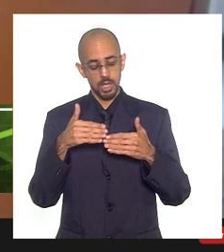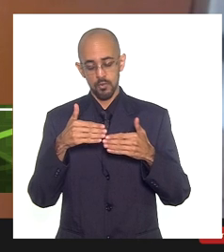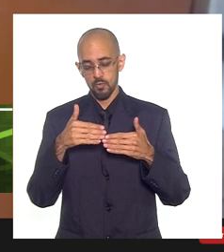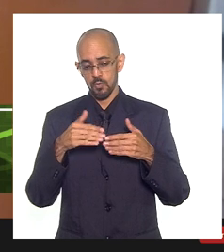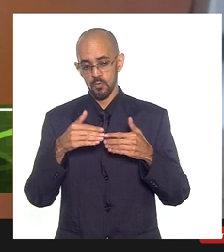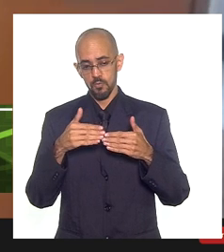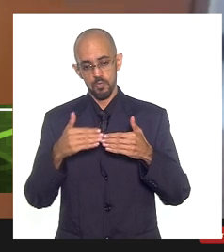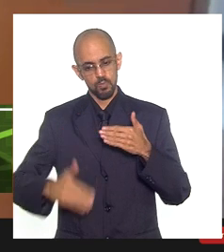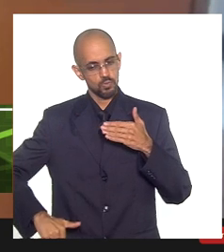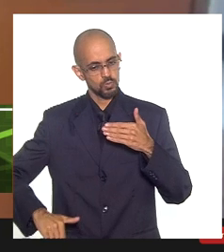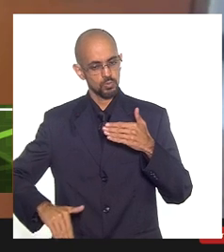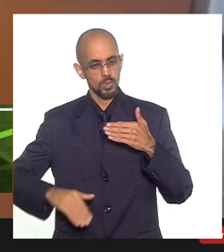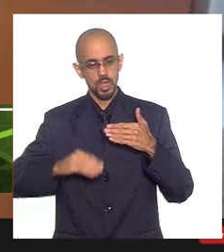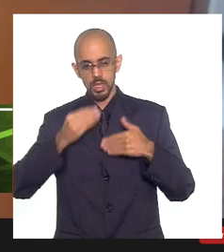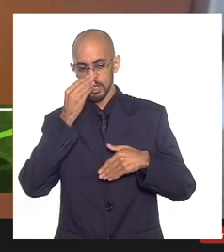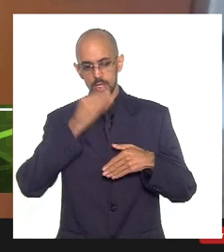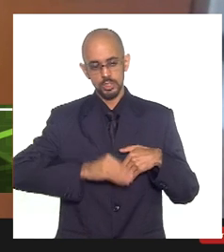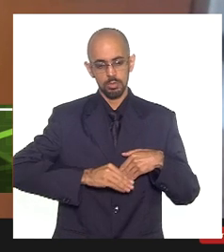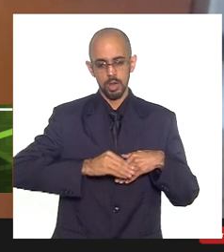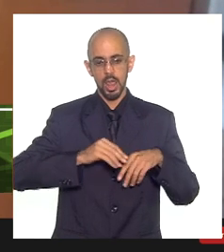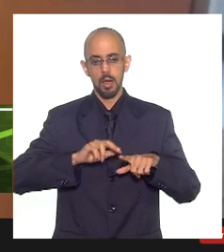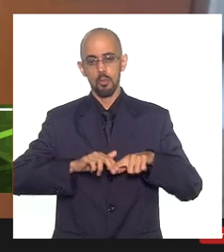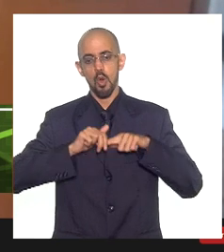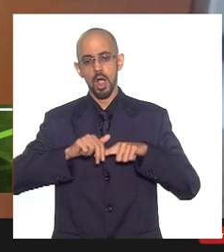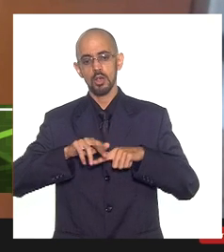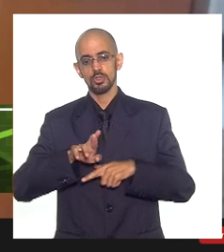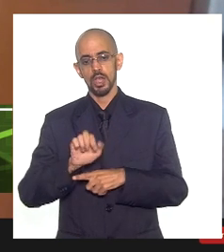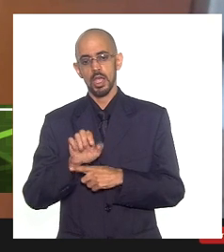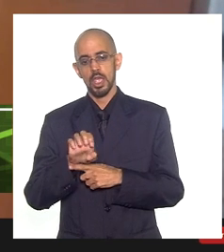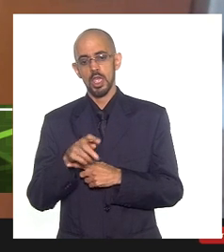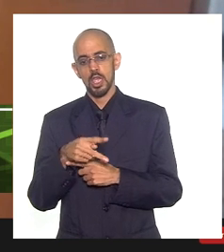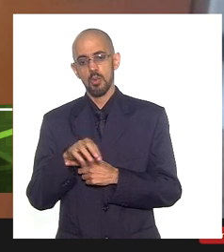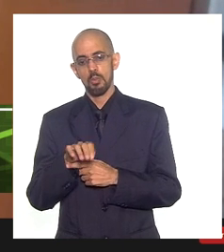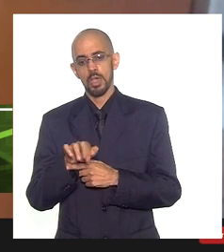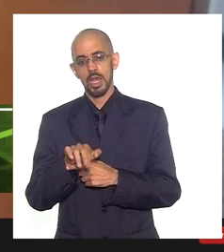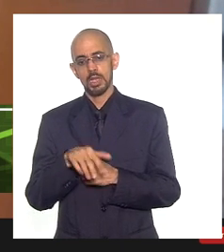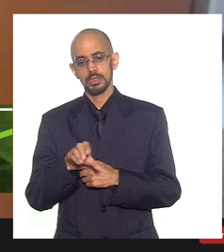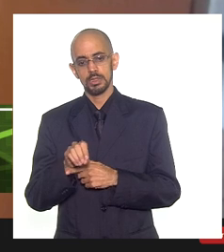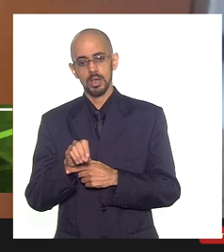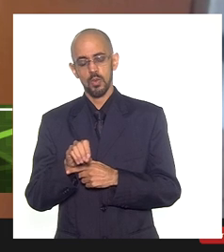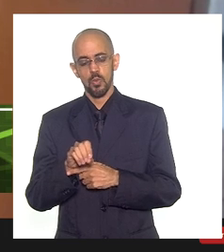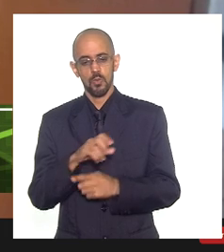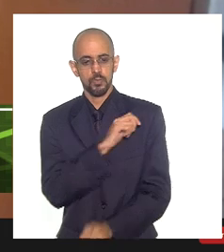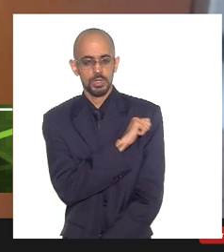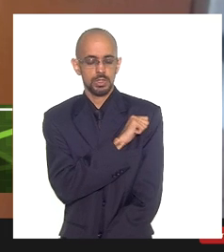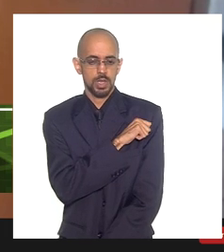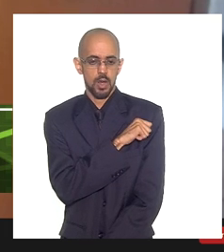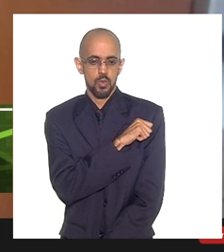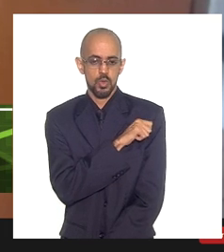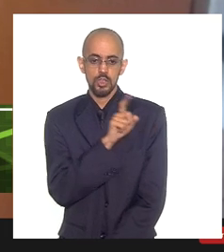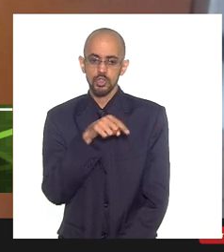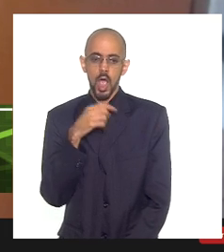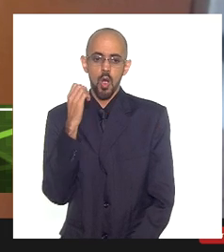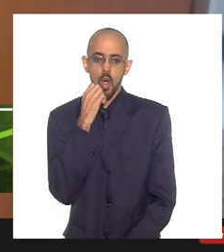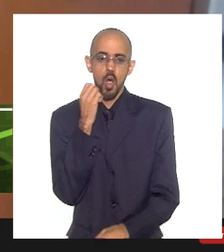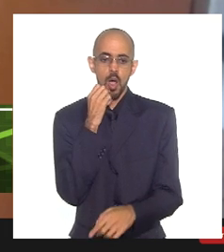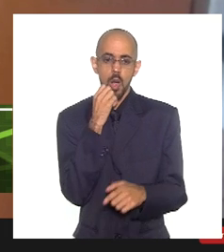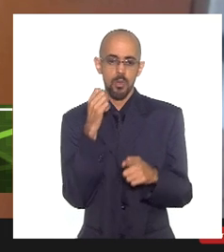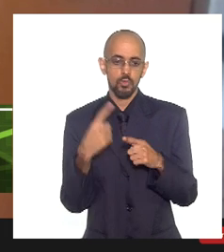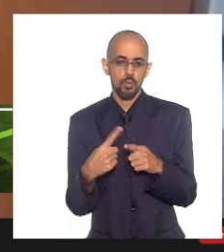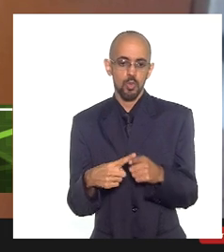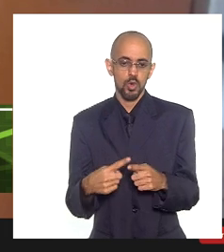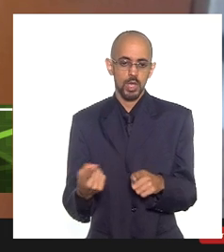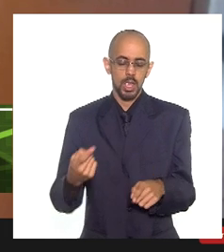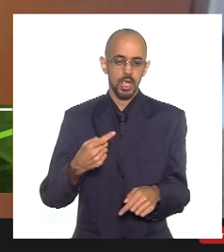da recuperação fiscal e é uma conclusão óbvia porque o índice da educação o